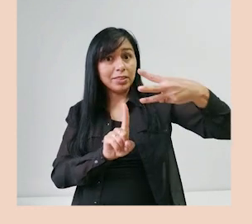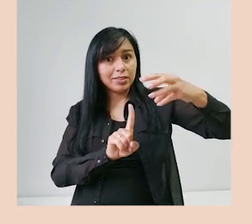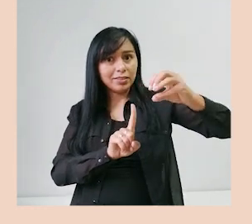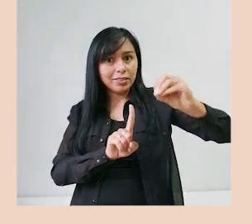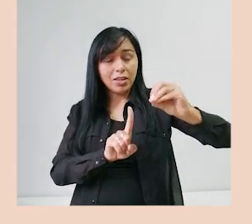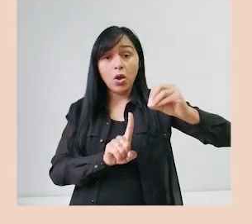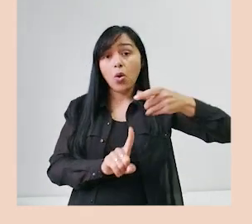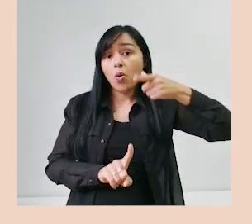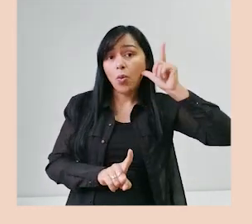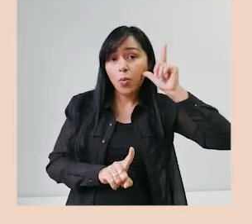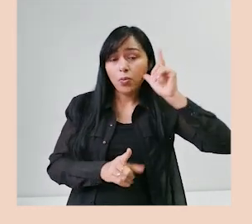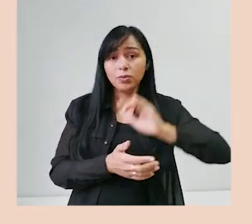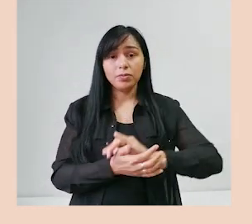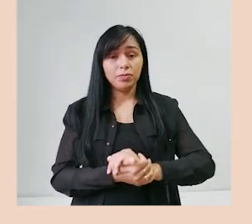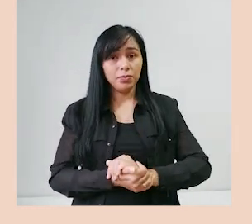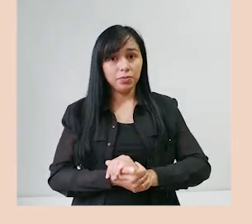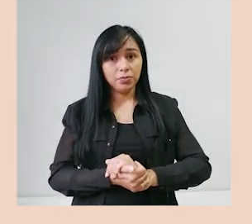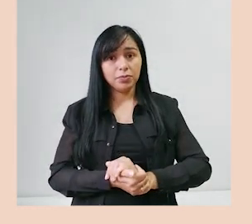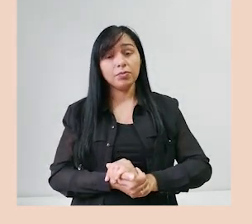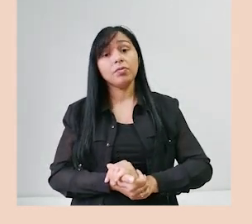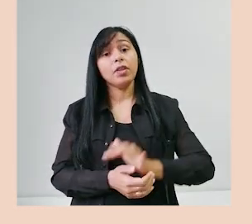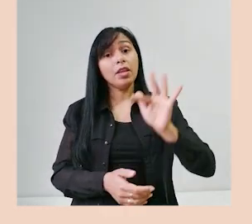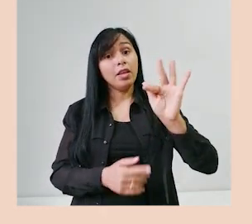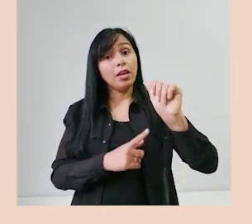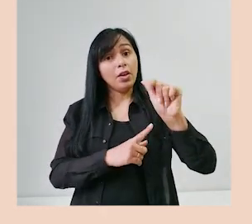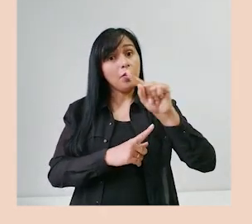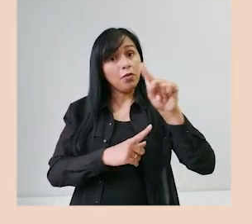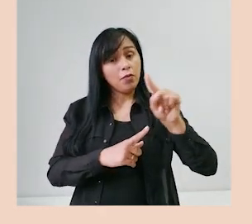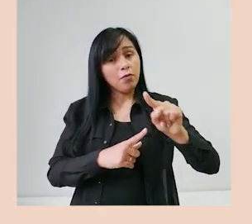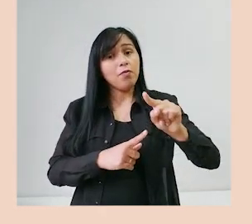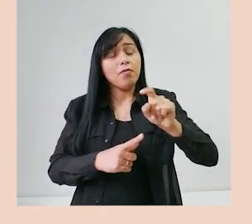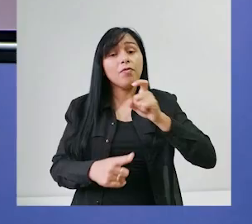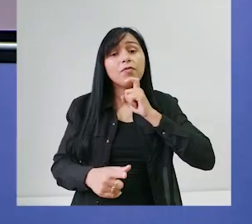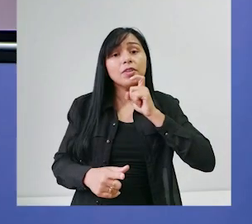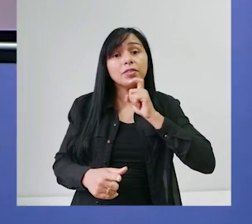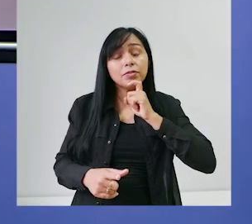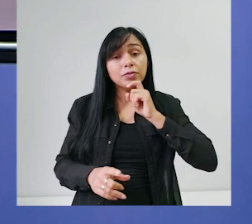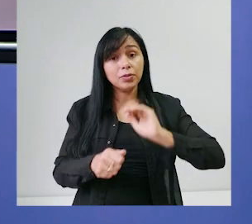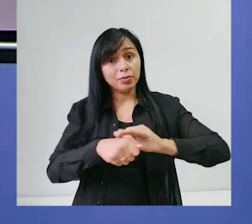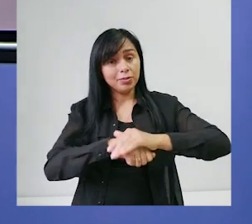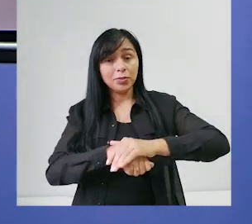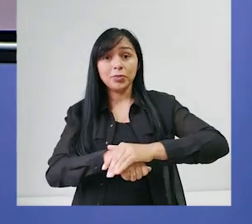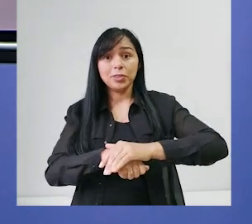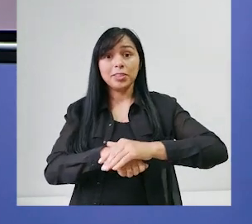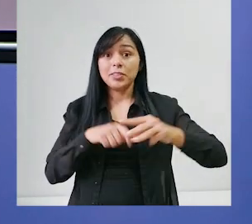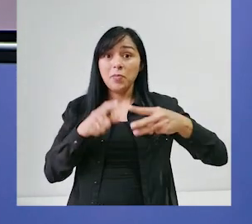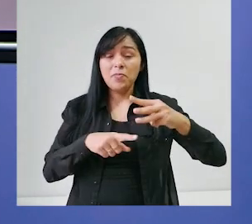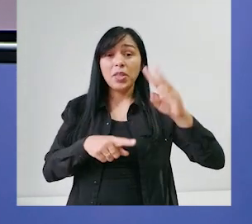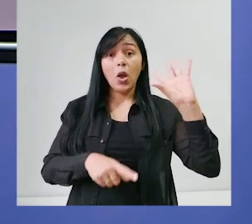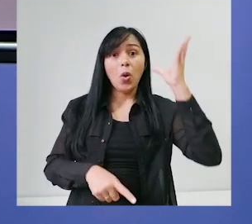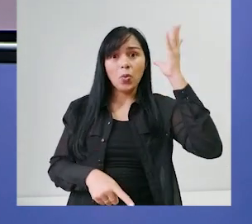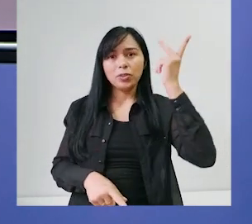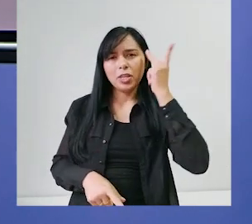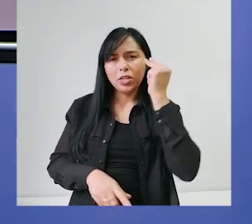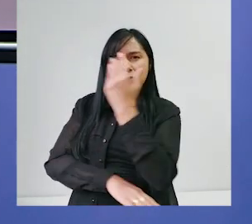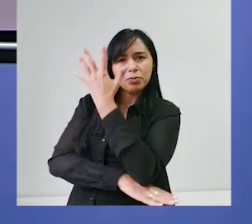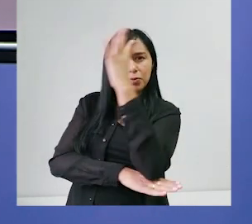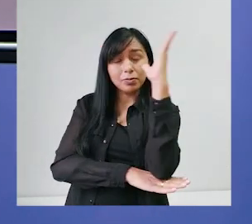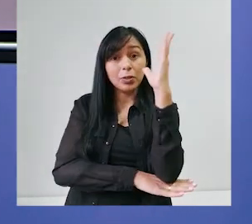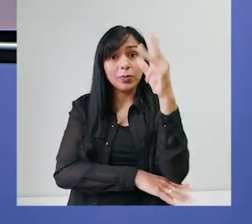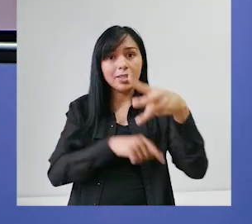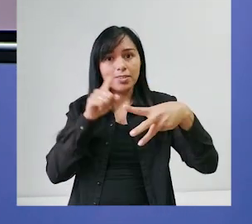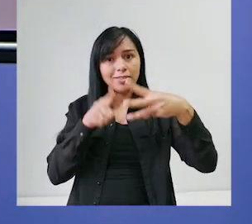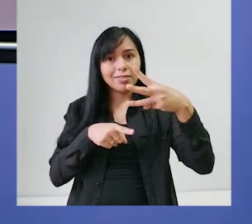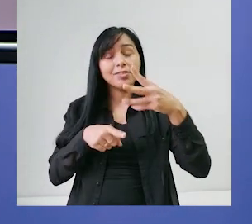faz frio durante a noite novamente o verbo fazer indicando o fenômeno natural portanto nesses três exemplos temos